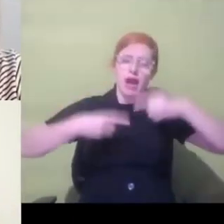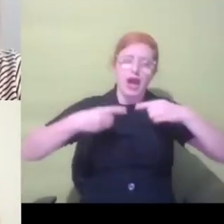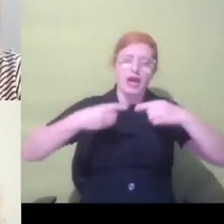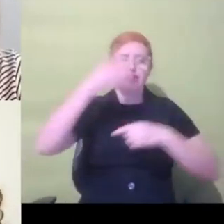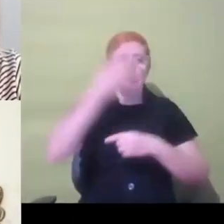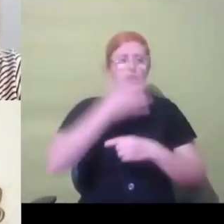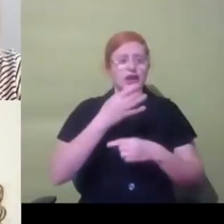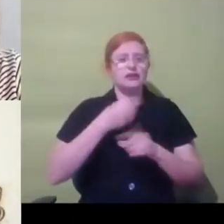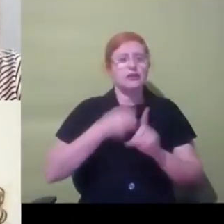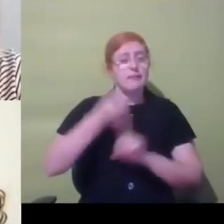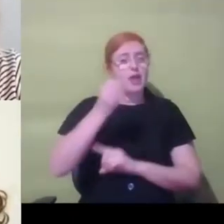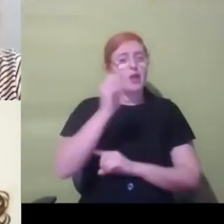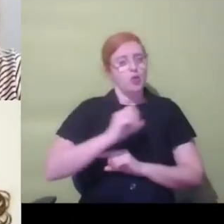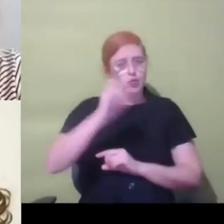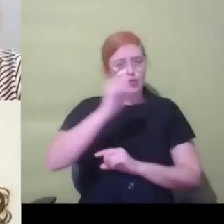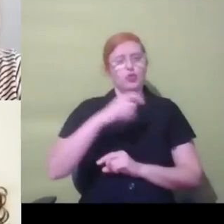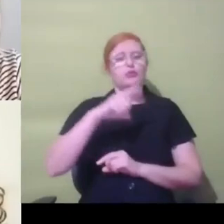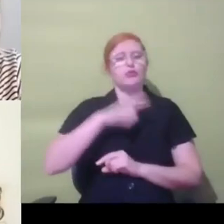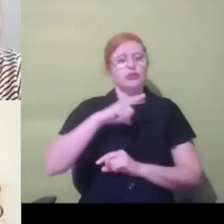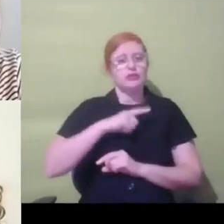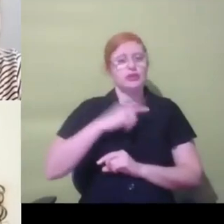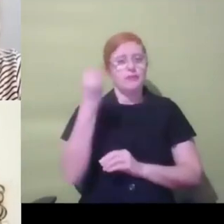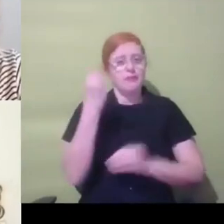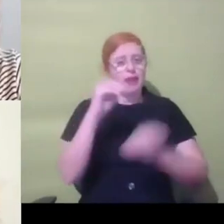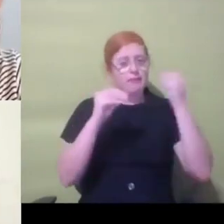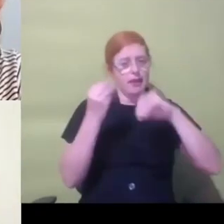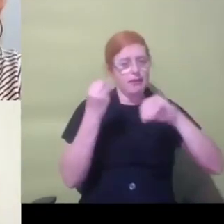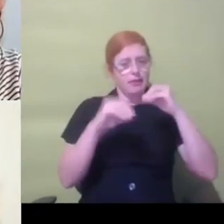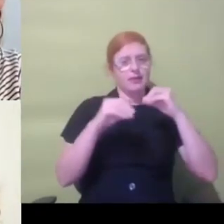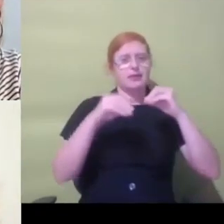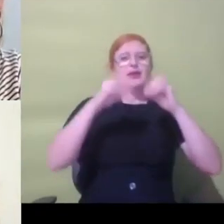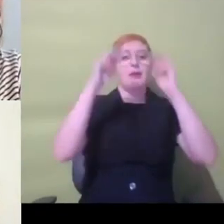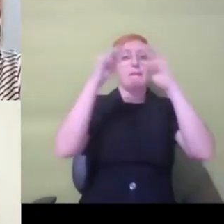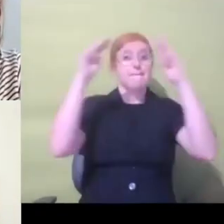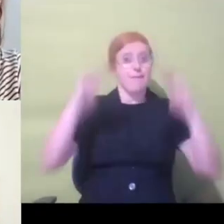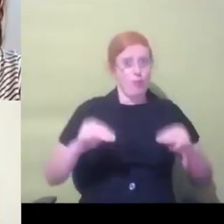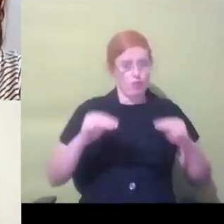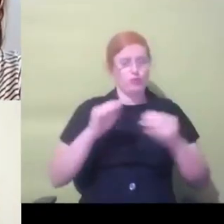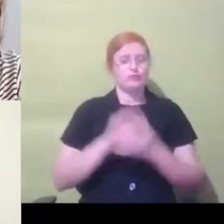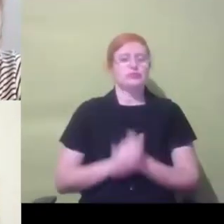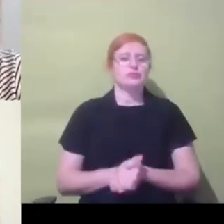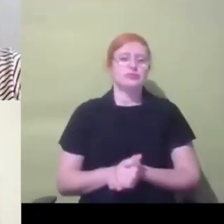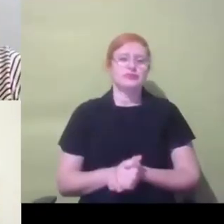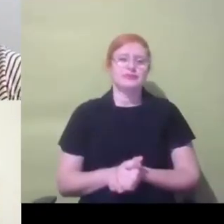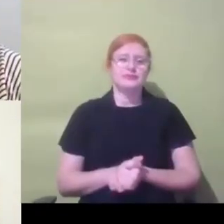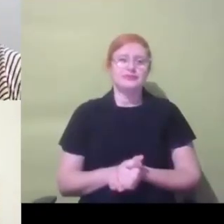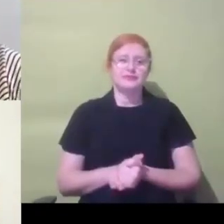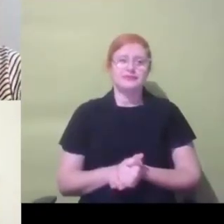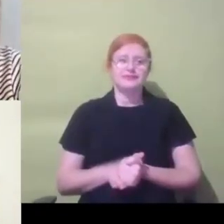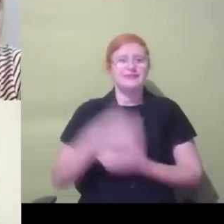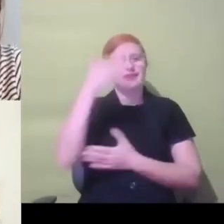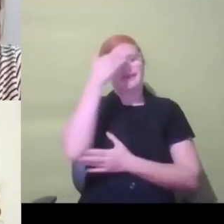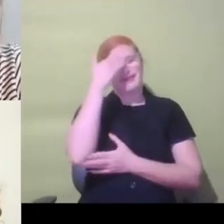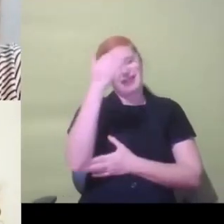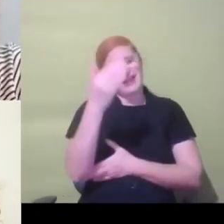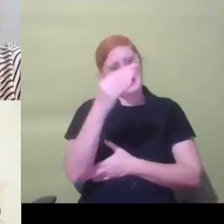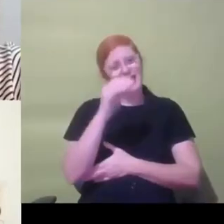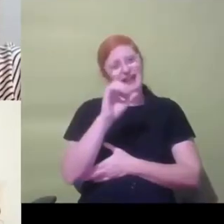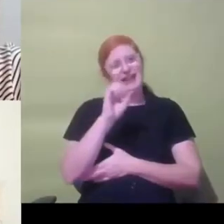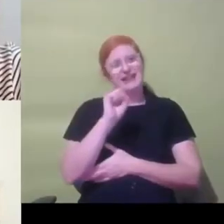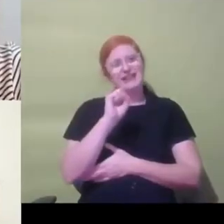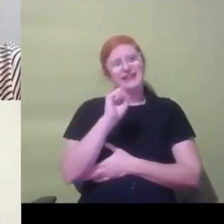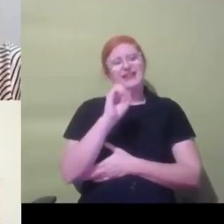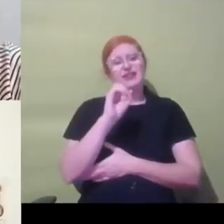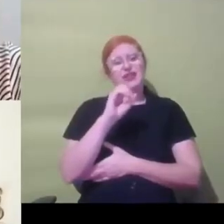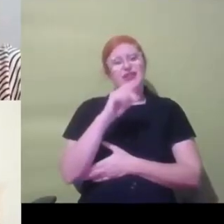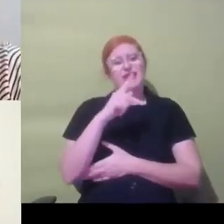para outubro a gente deve colocar algumas coisas no mundo, assim. Arrasou. E Obrigada, Sofia. Eu vou